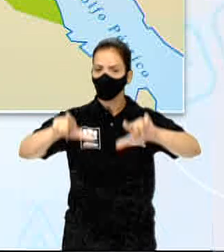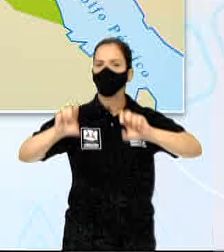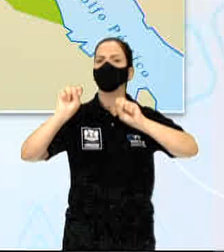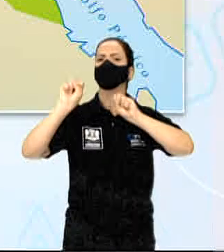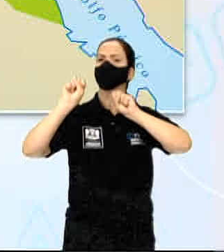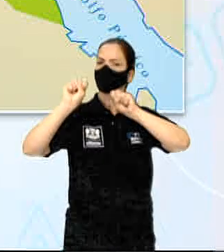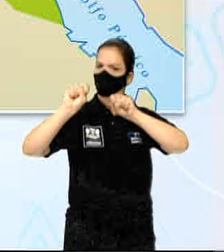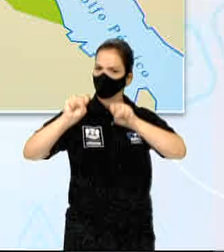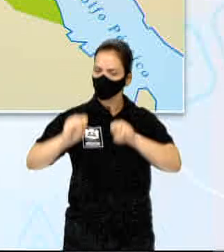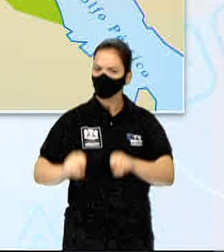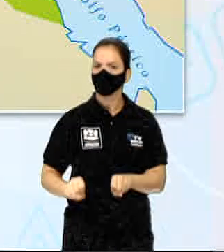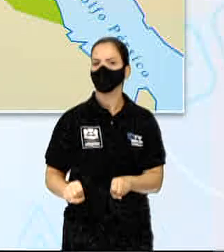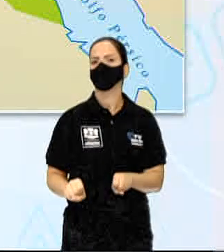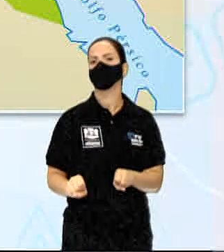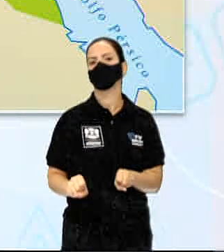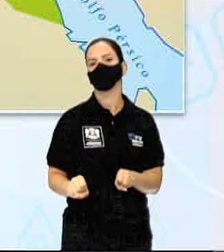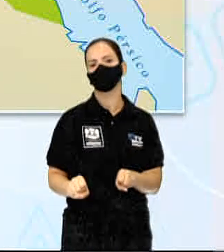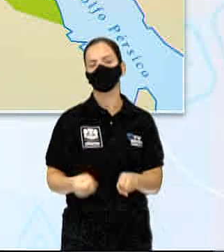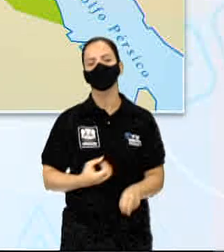poderiam ali